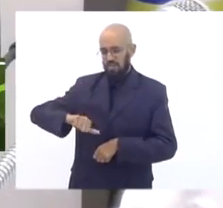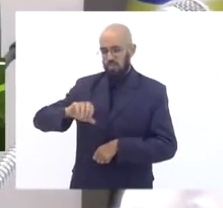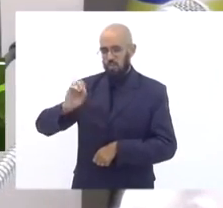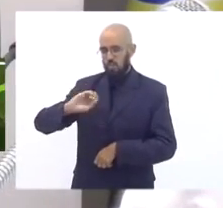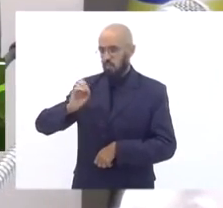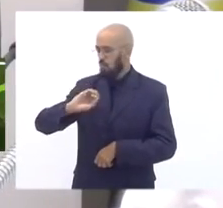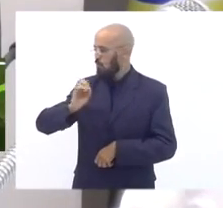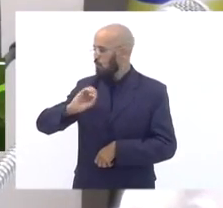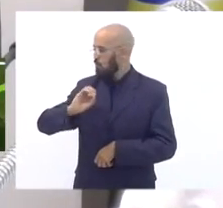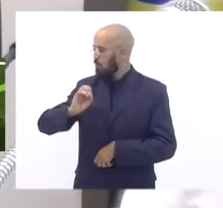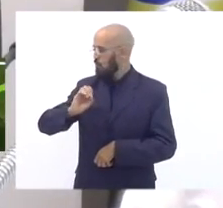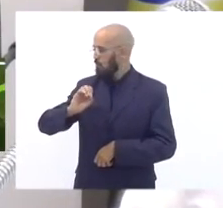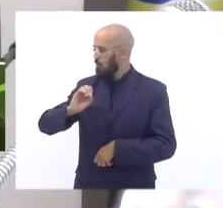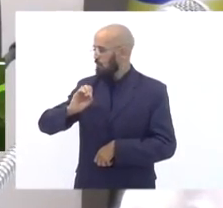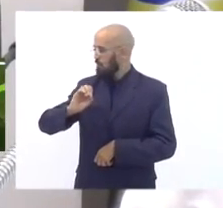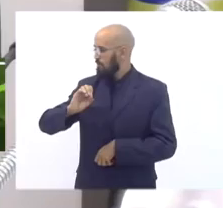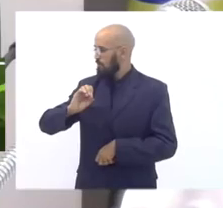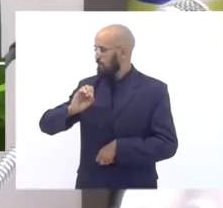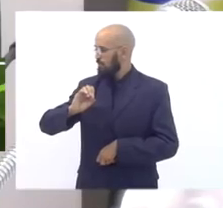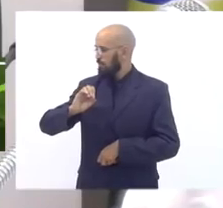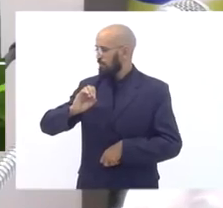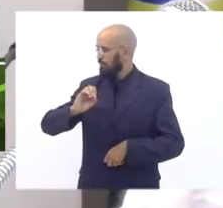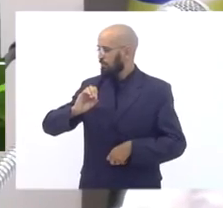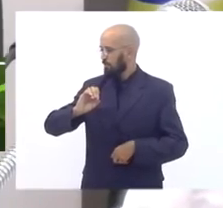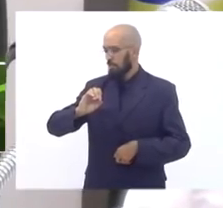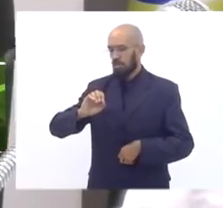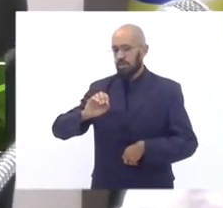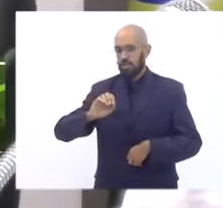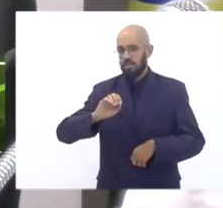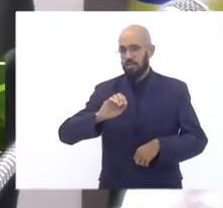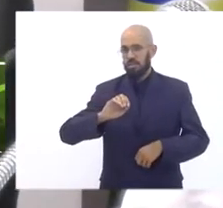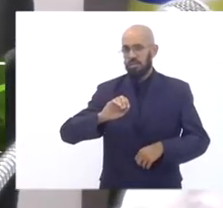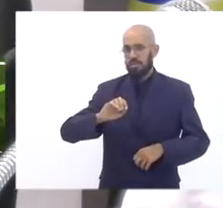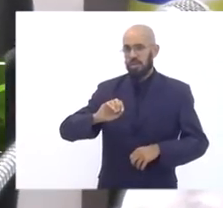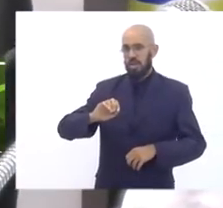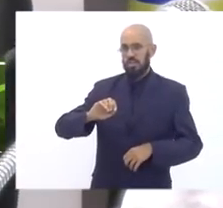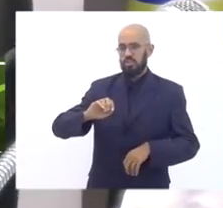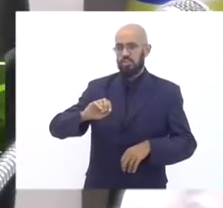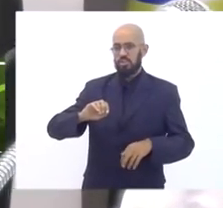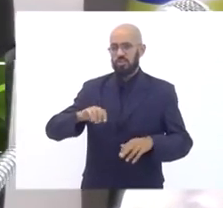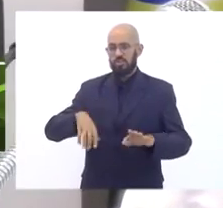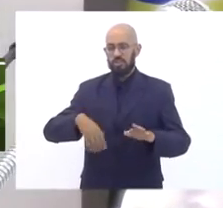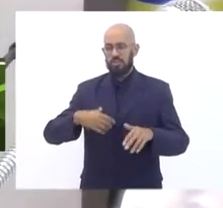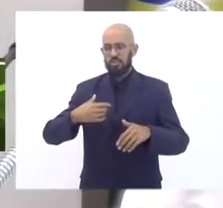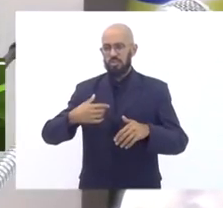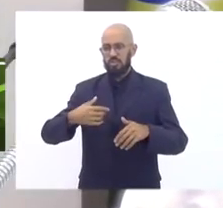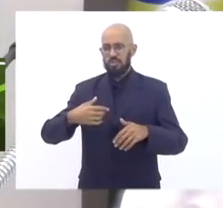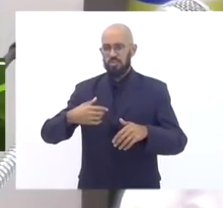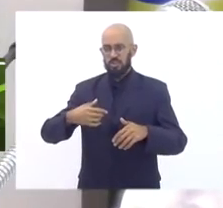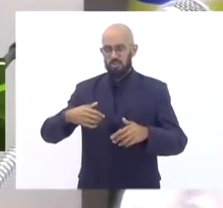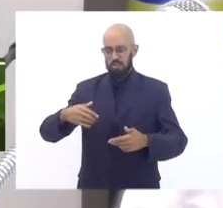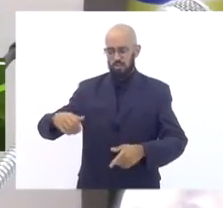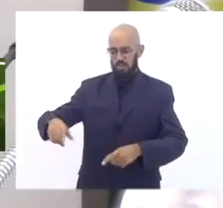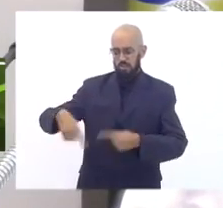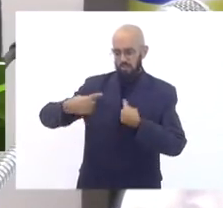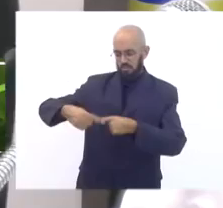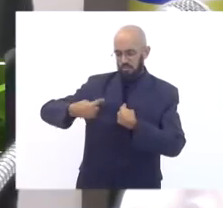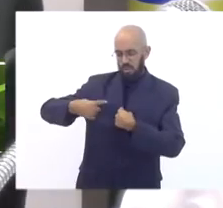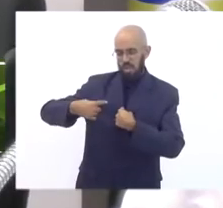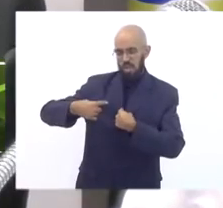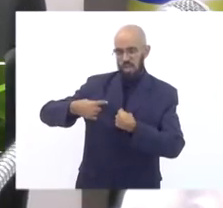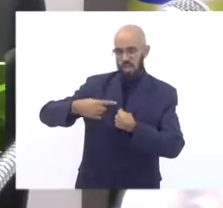nenhum critério apresentado que justifique e convença a nós de